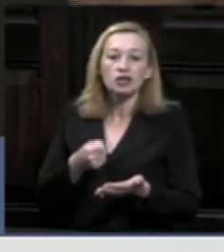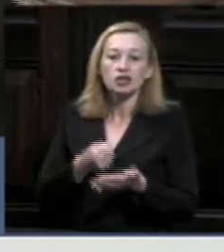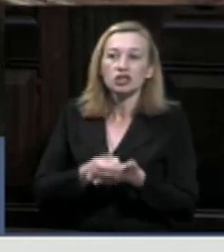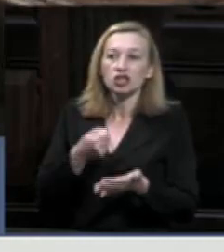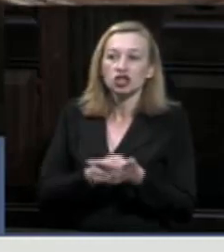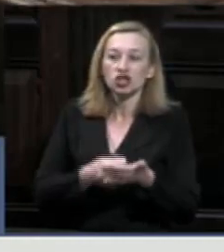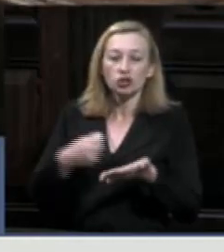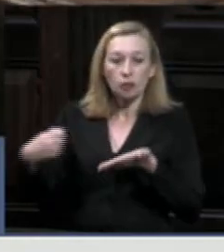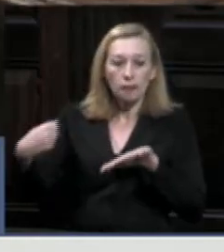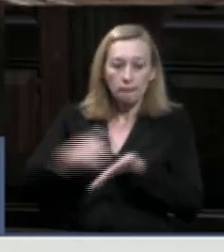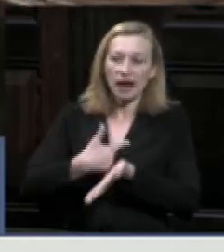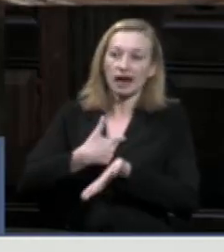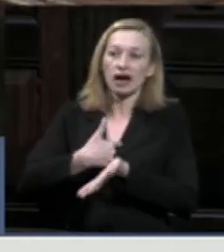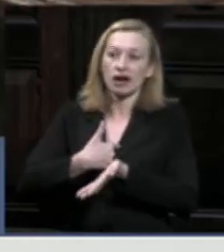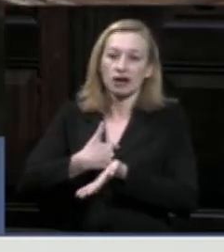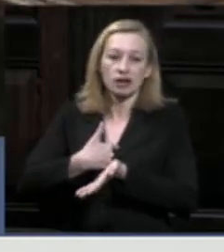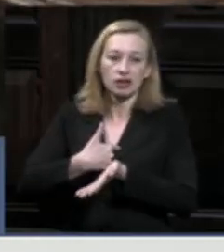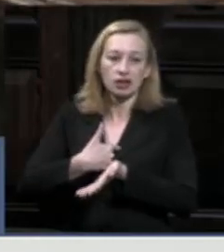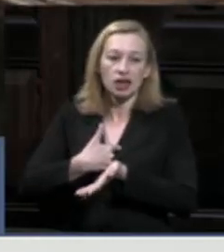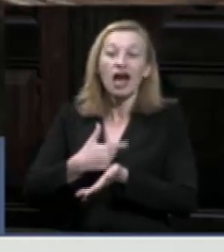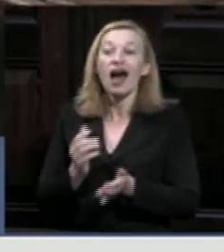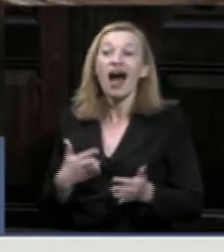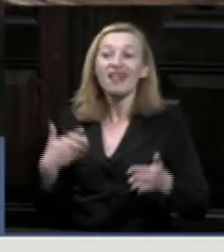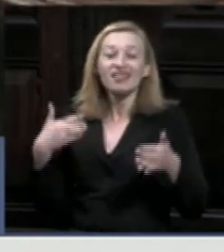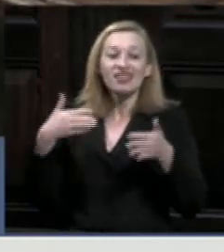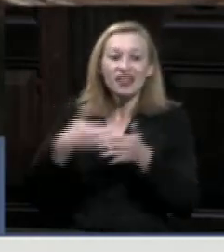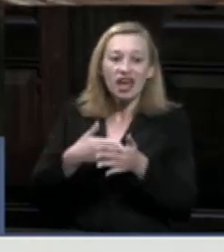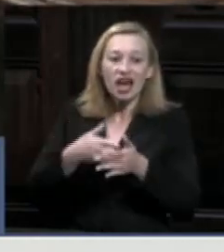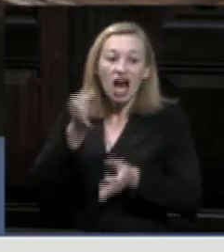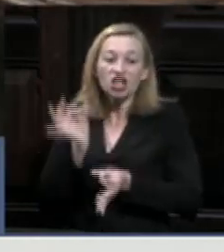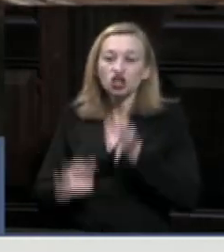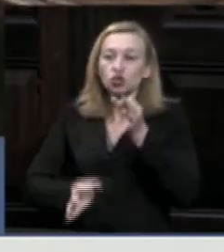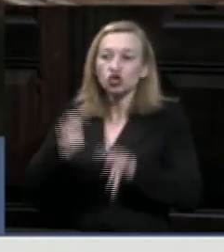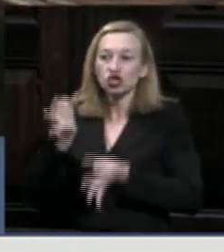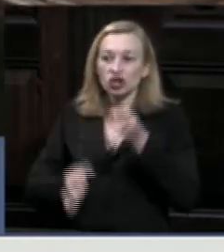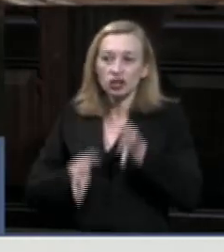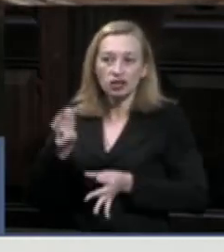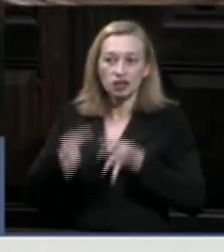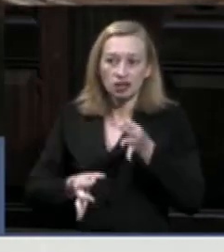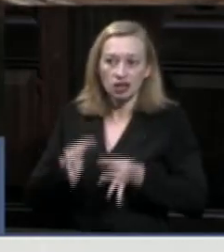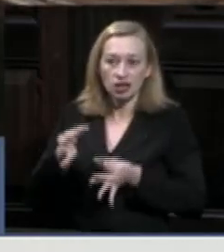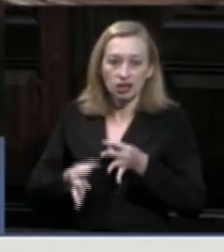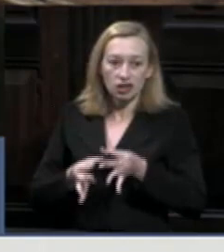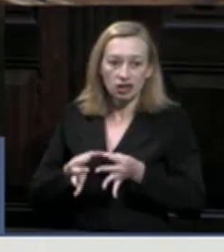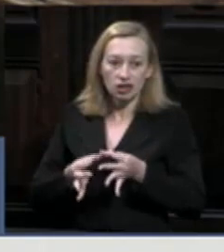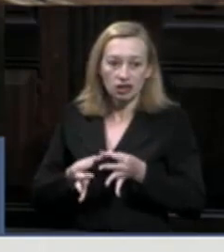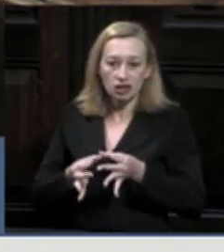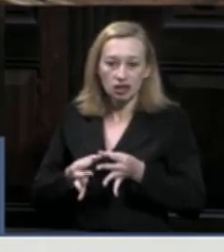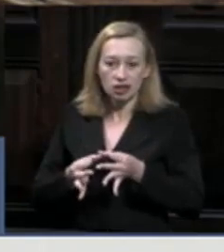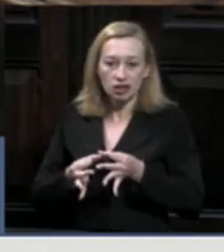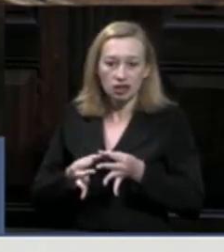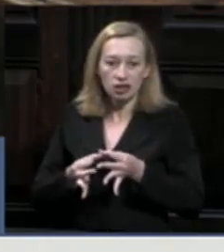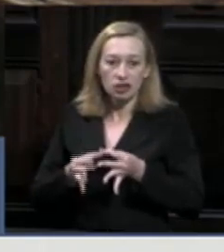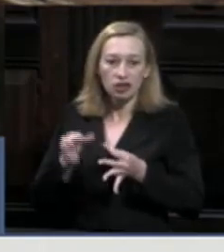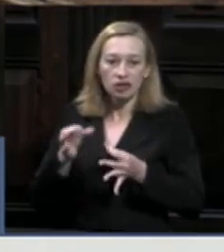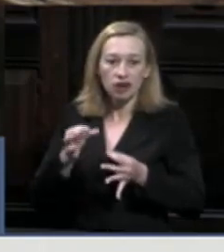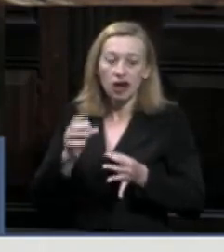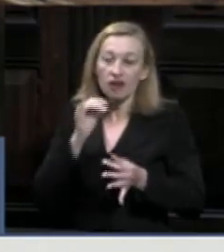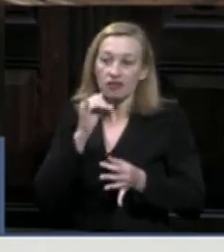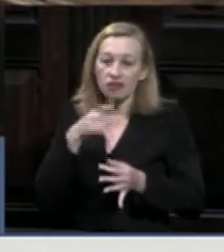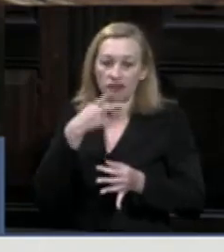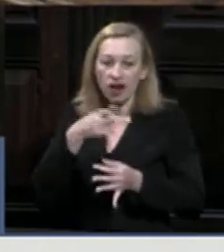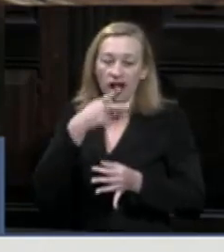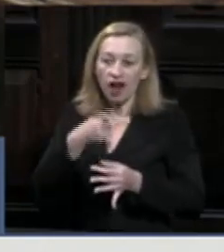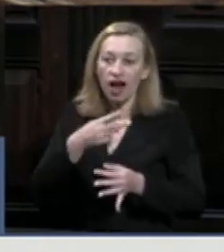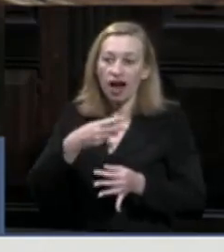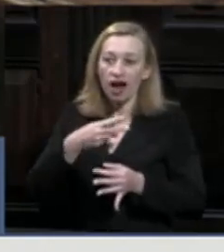de quem é a propriedade em estadual ou municipal que adele não é nada é particular o